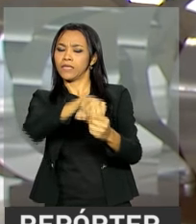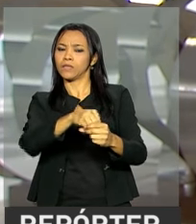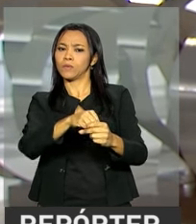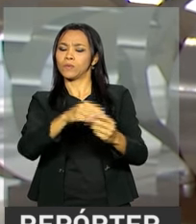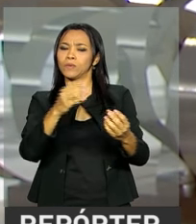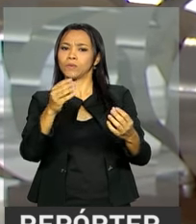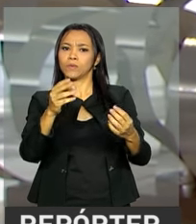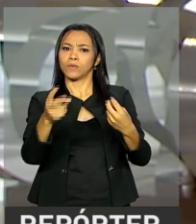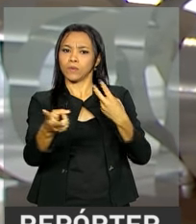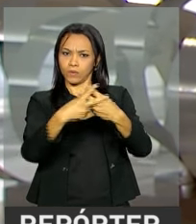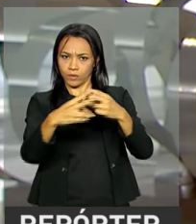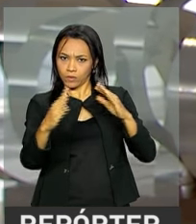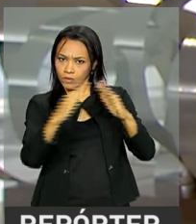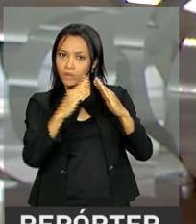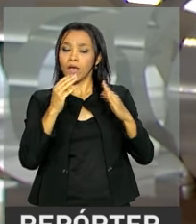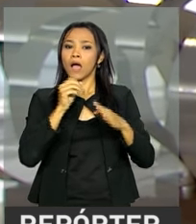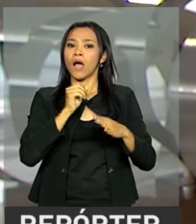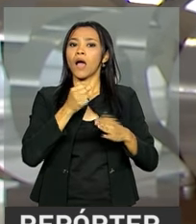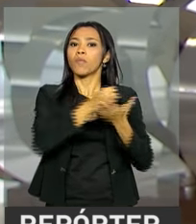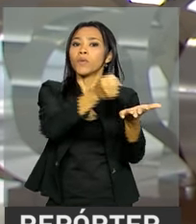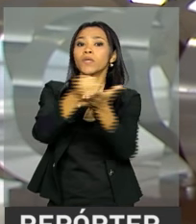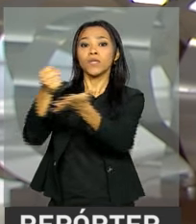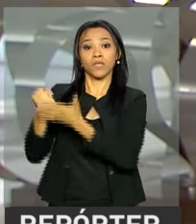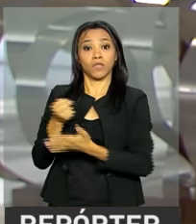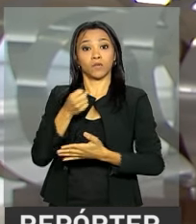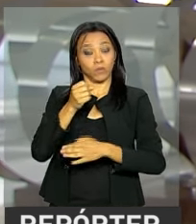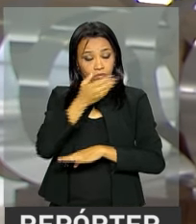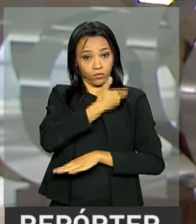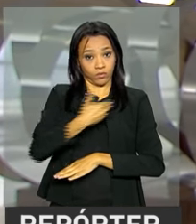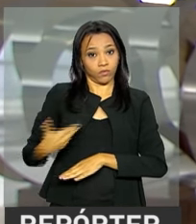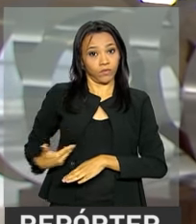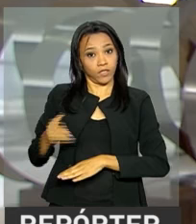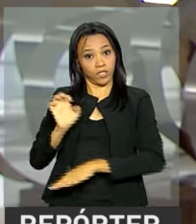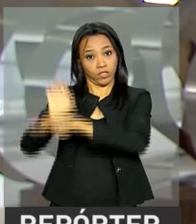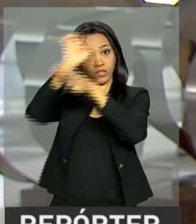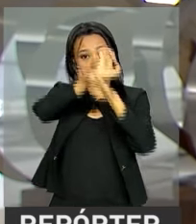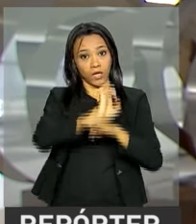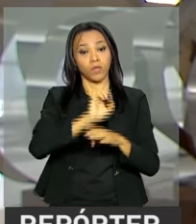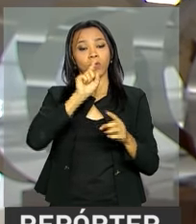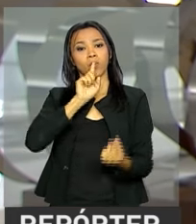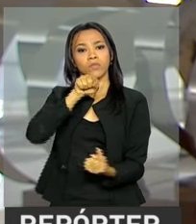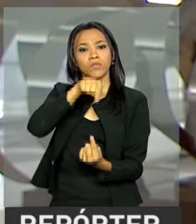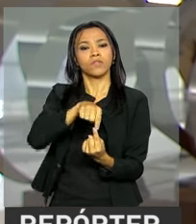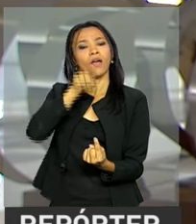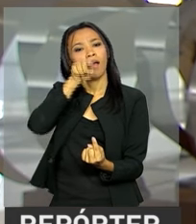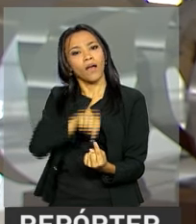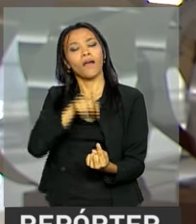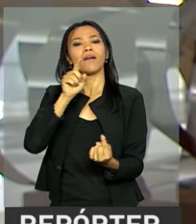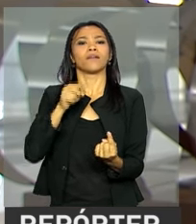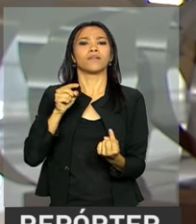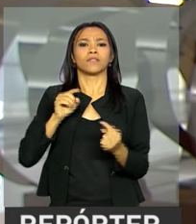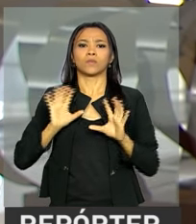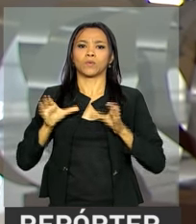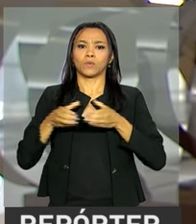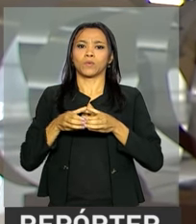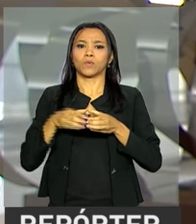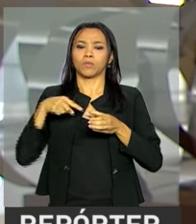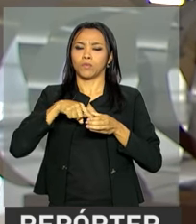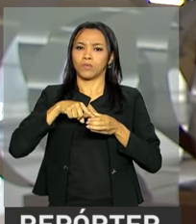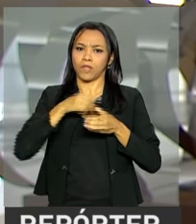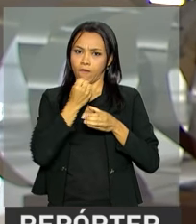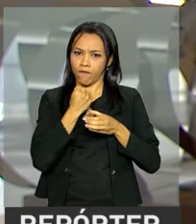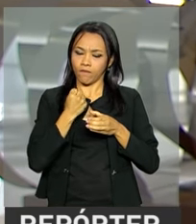presídios em apoio aos governos estaduais a força-tarefa de intervenção penitenciária faz parte da força nacional de segurança pública